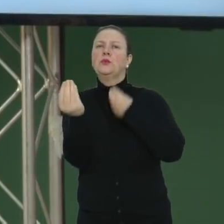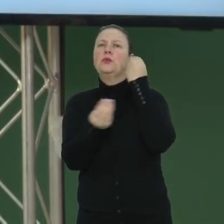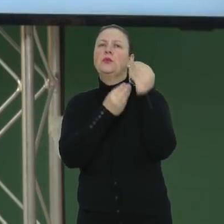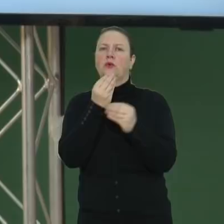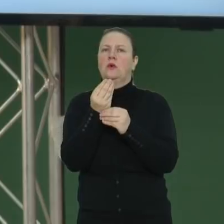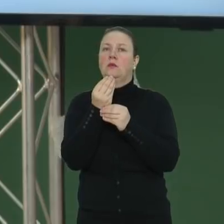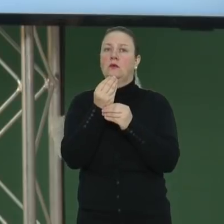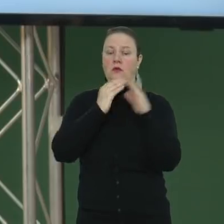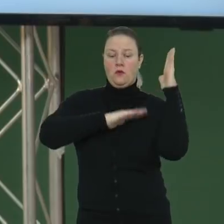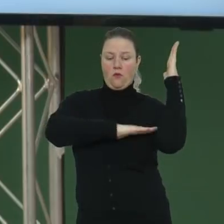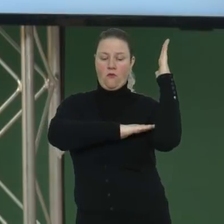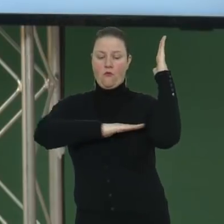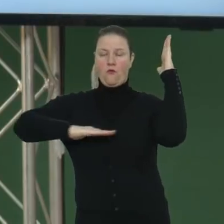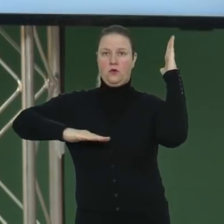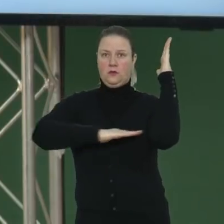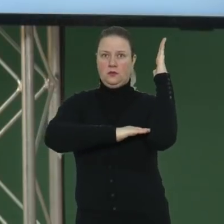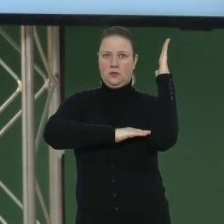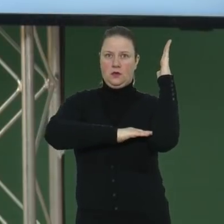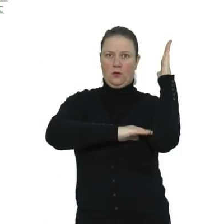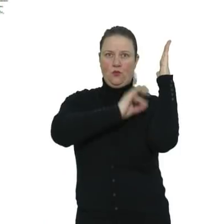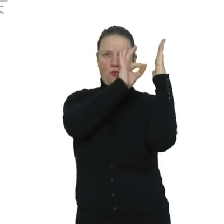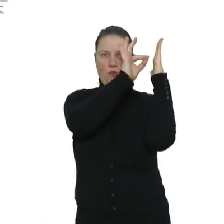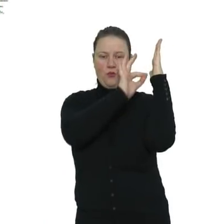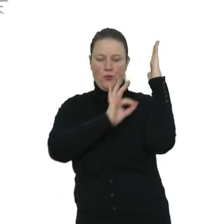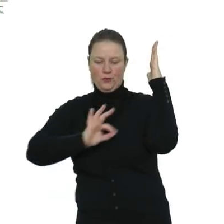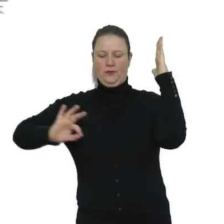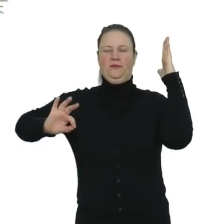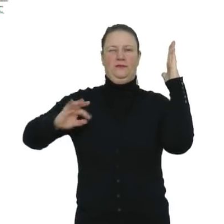exponencial? Certo? Um tempinho para vocês.